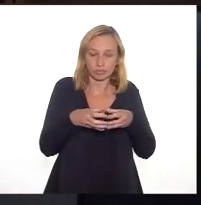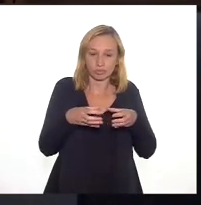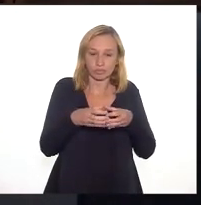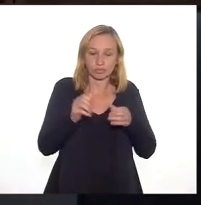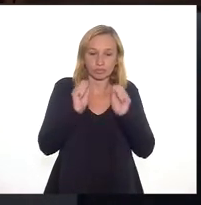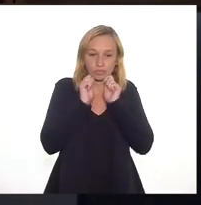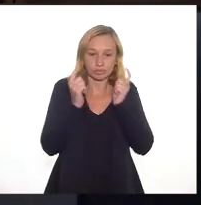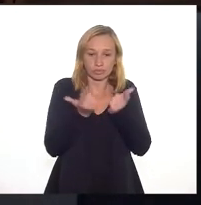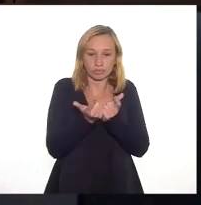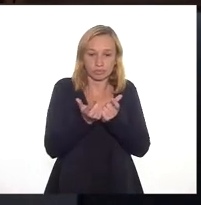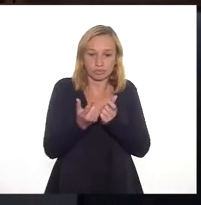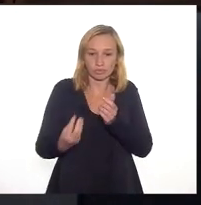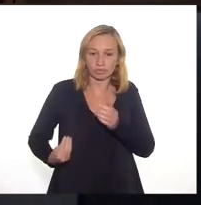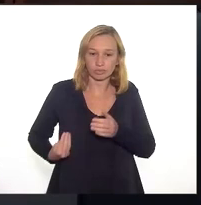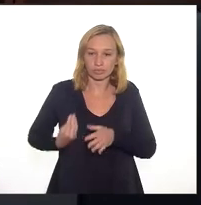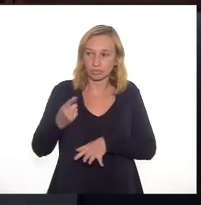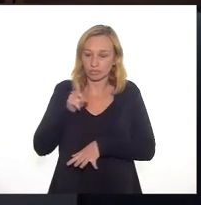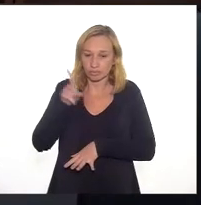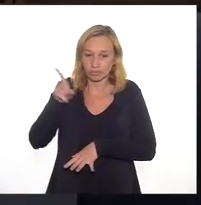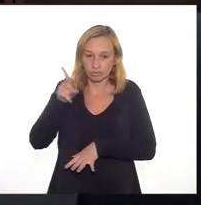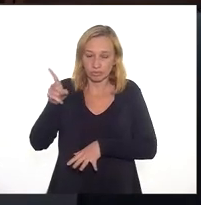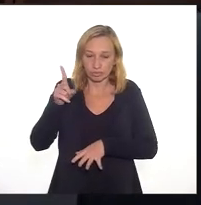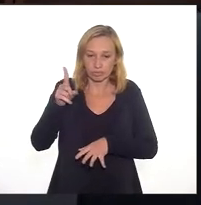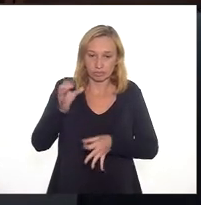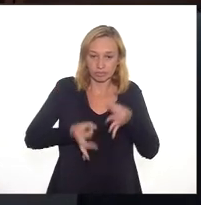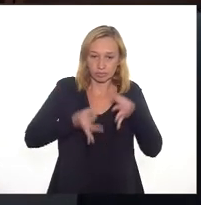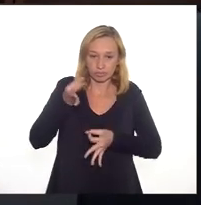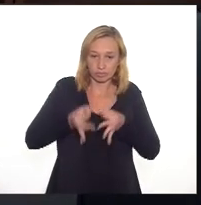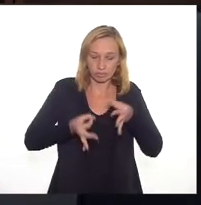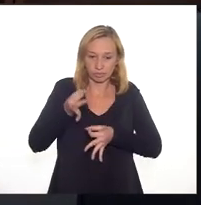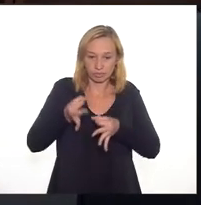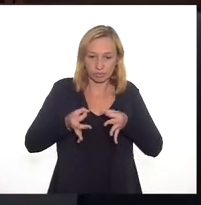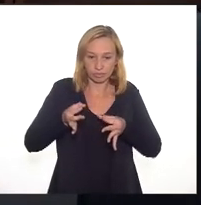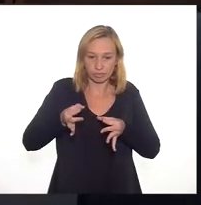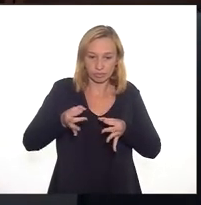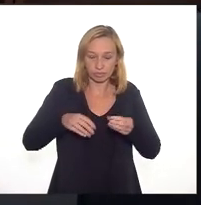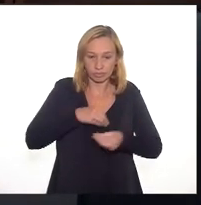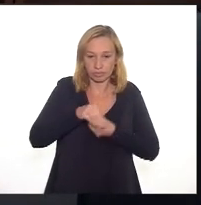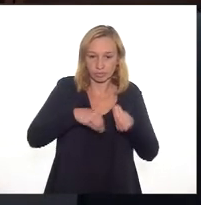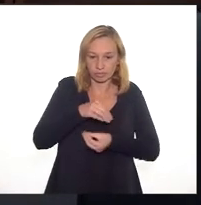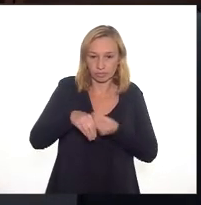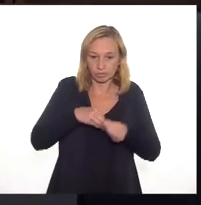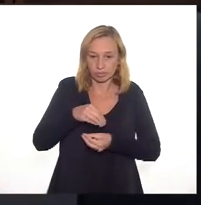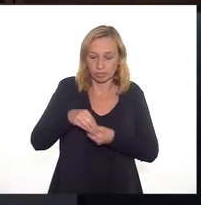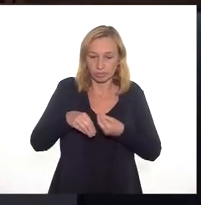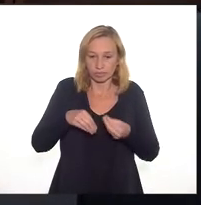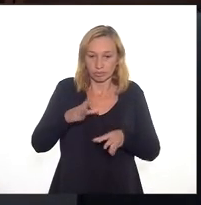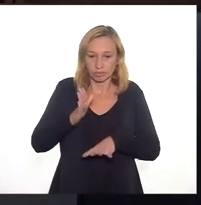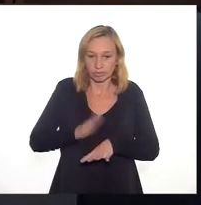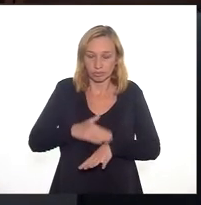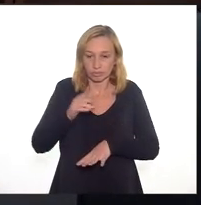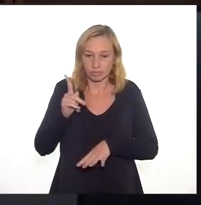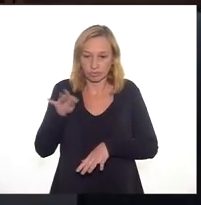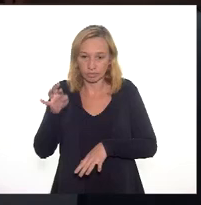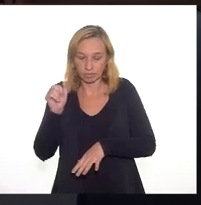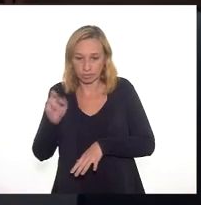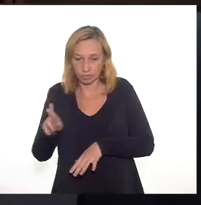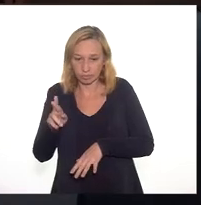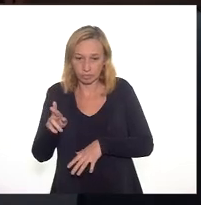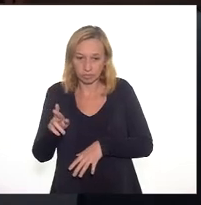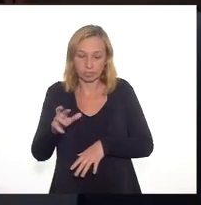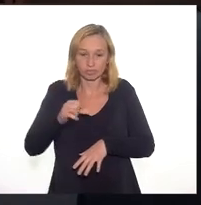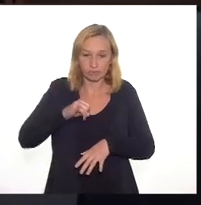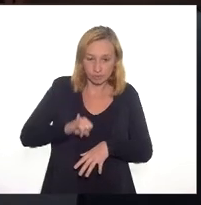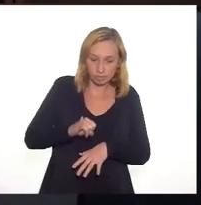participaram do Tribunal Misto, mais o procurador, essa comissão, sem prejuízo de se alguma deputada ou